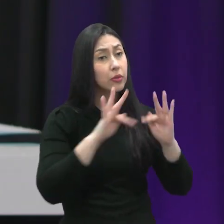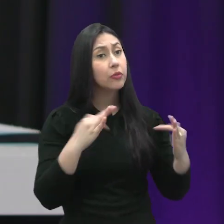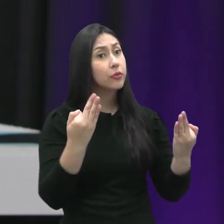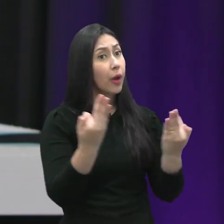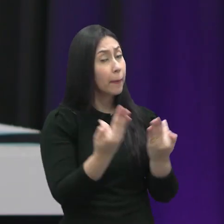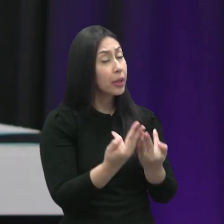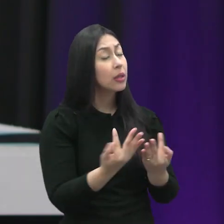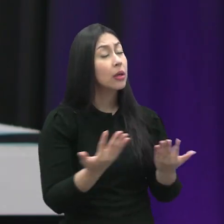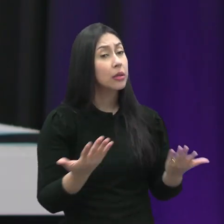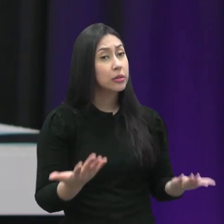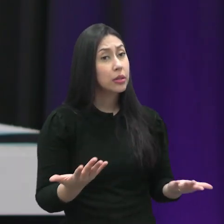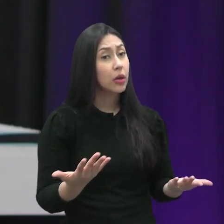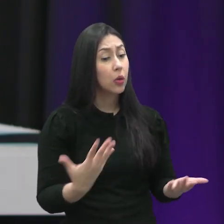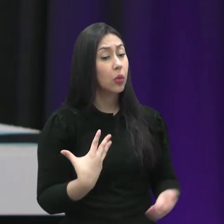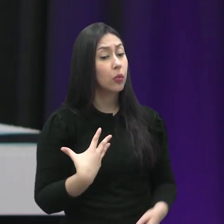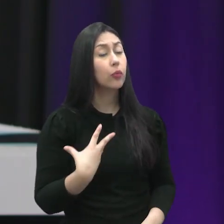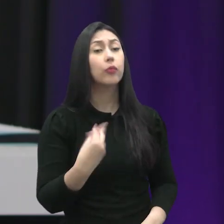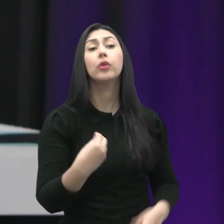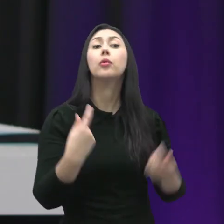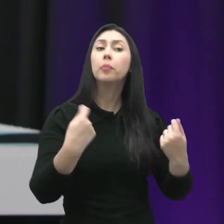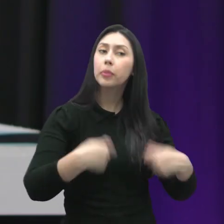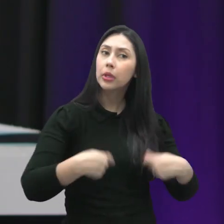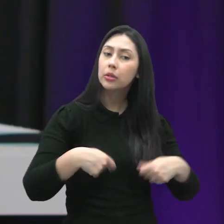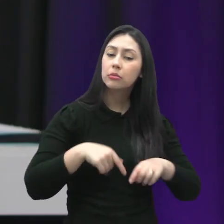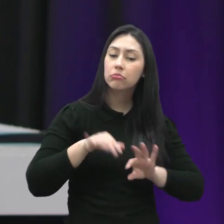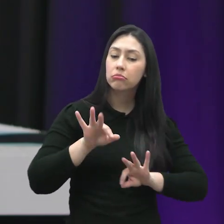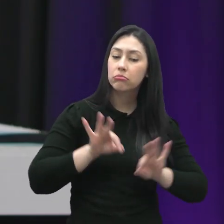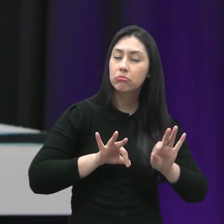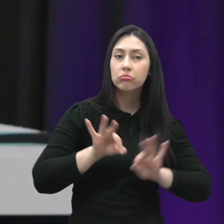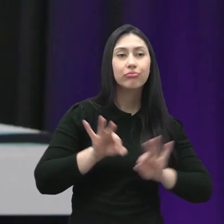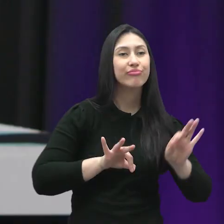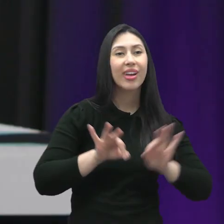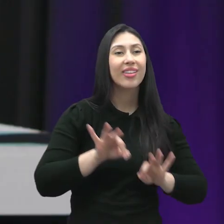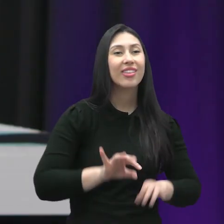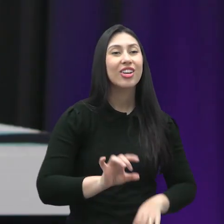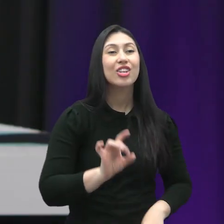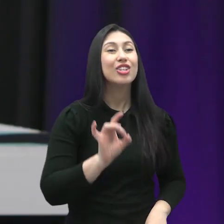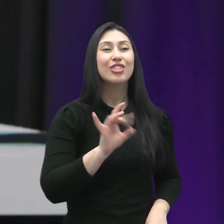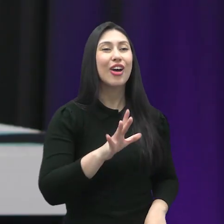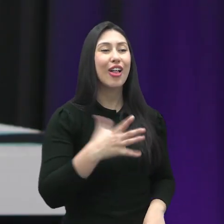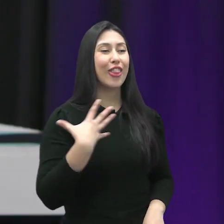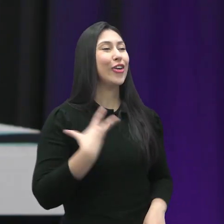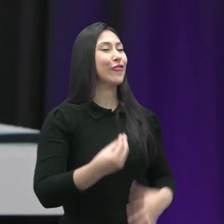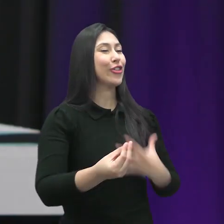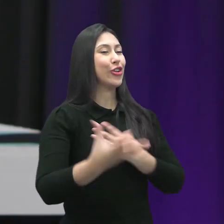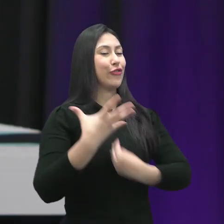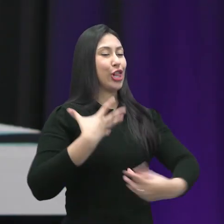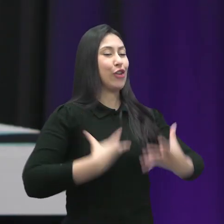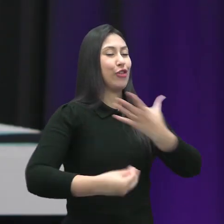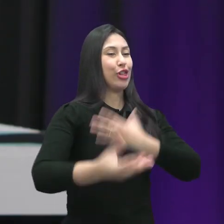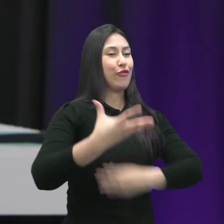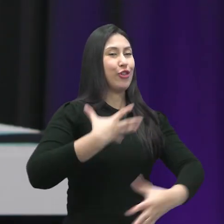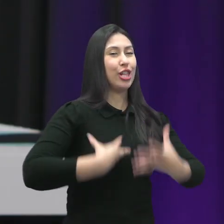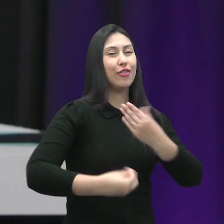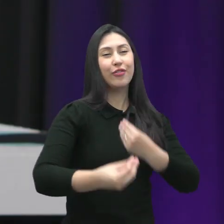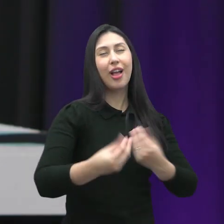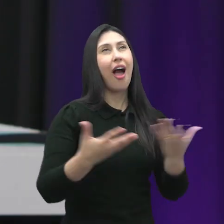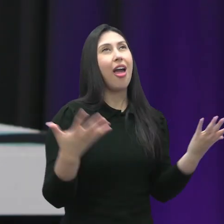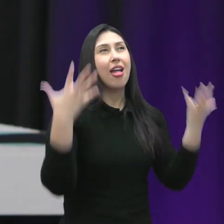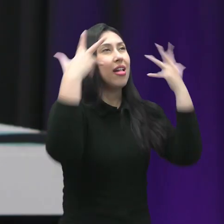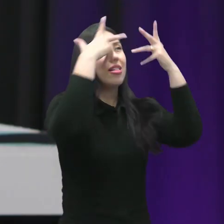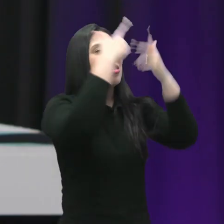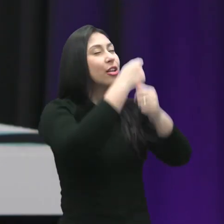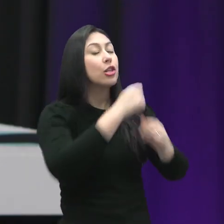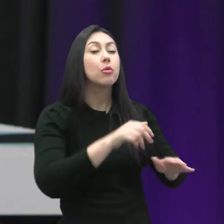um filho é a base para um bom planejamento familiar, porque não basta só ter a vontade, né? Muita gente fala, ter filho é lindo no